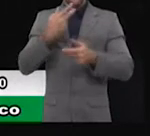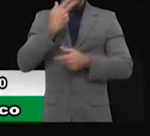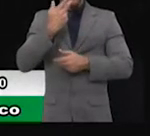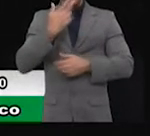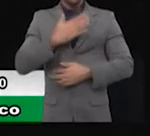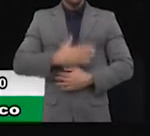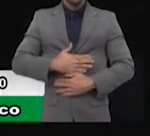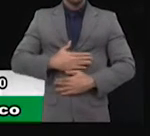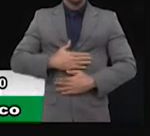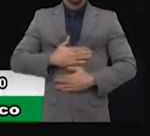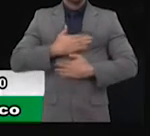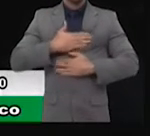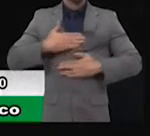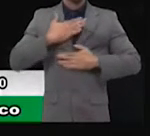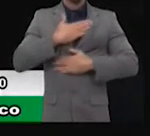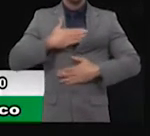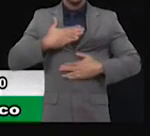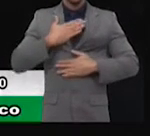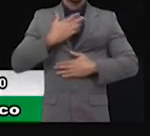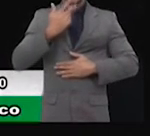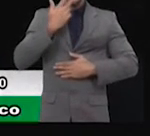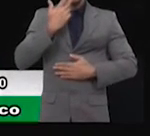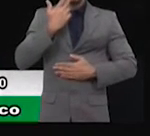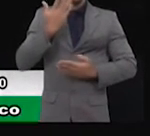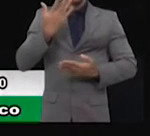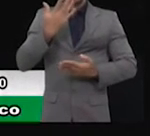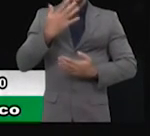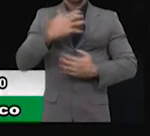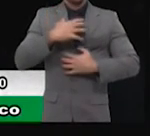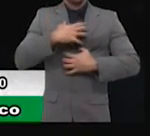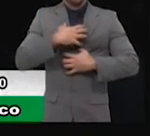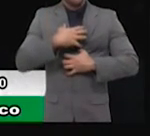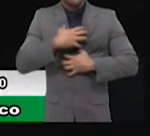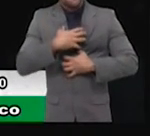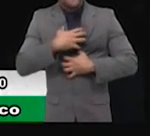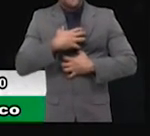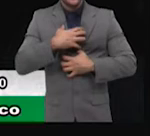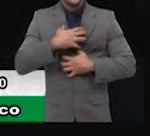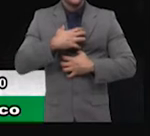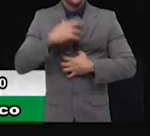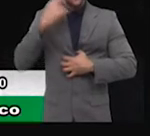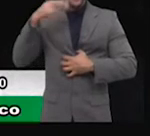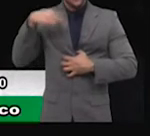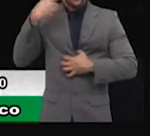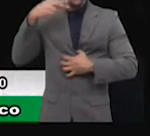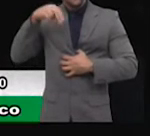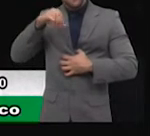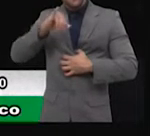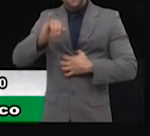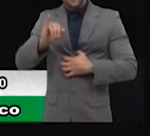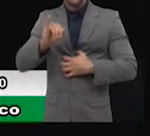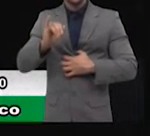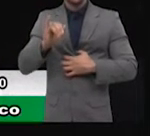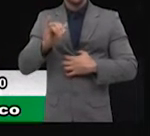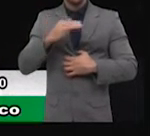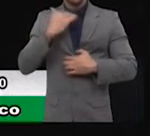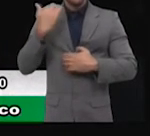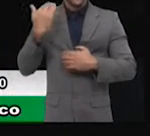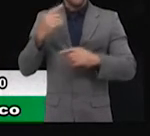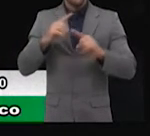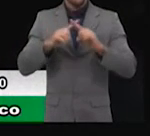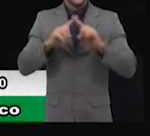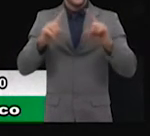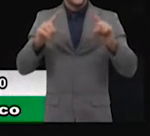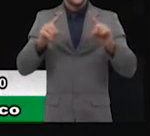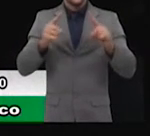também da nossa grande perca que nós tivemos, nosso vereador Ni, como eu disse, que foi um ano de superação para todos nós. Mas quero